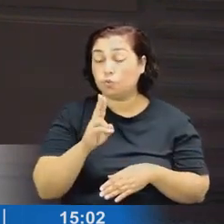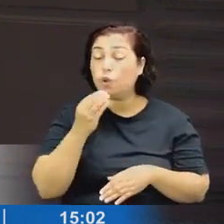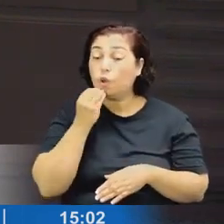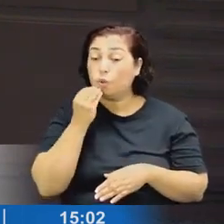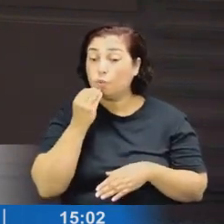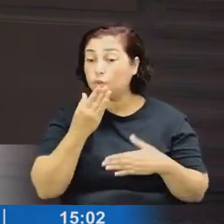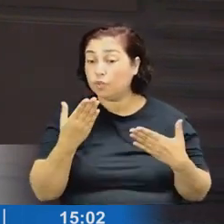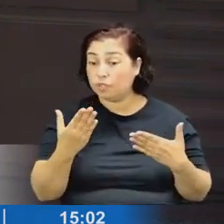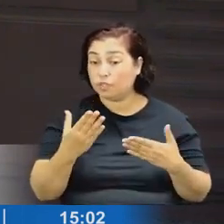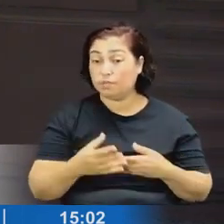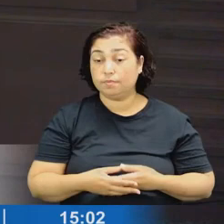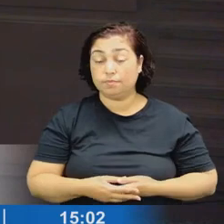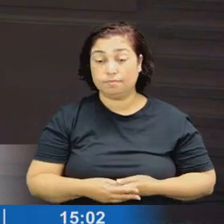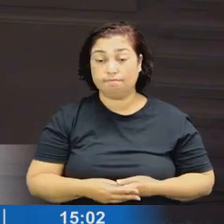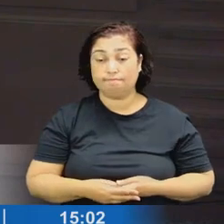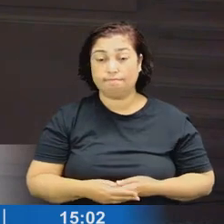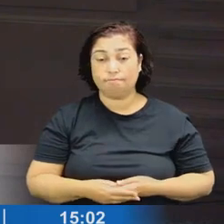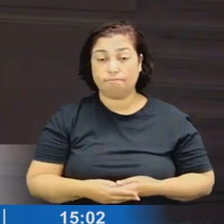isso